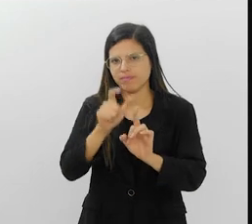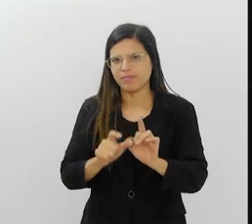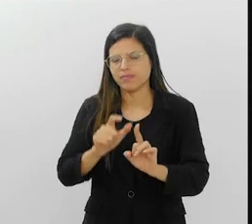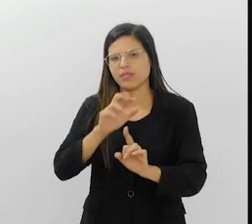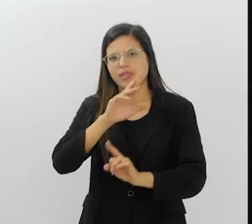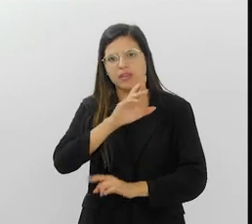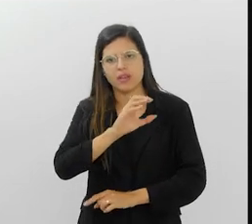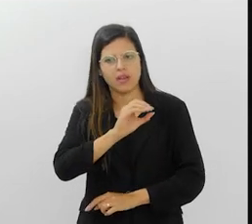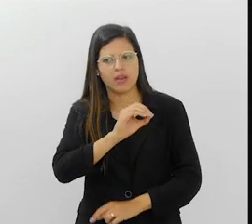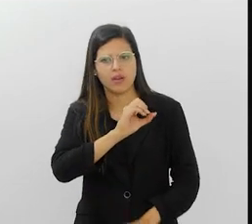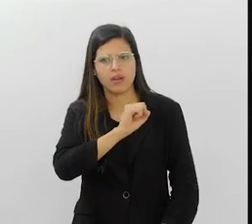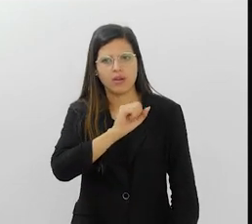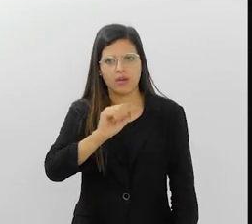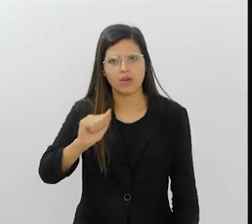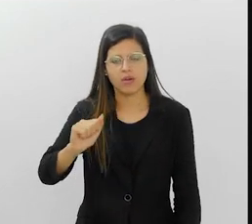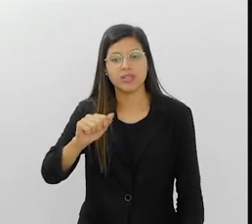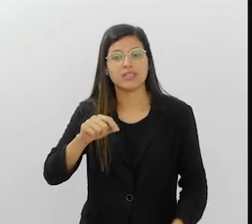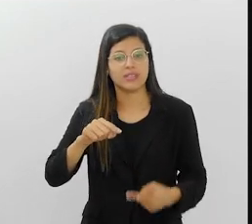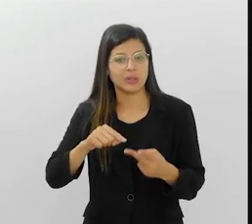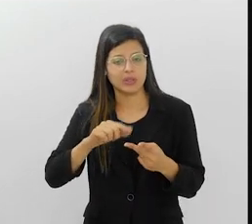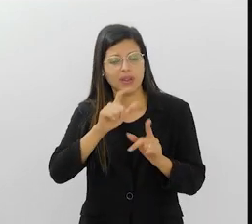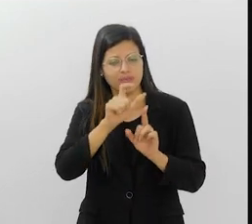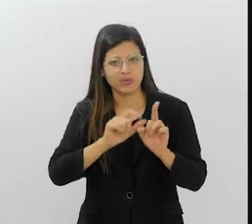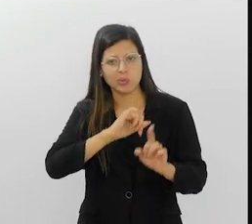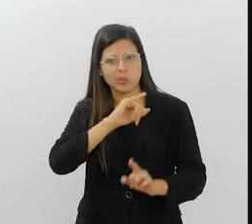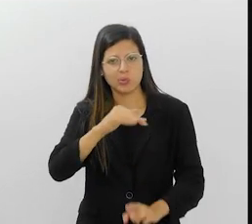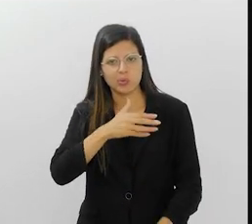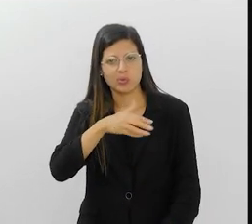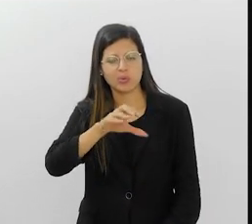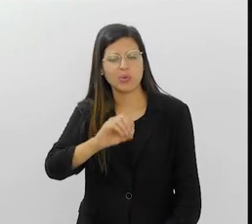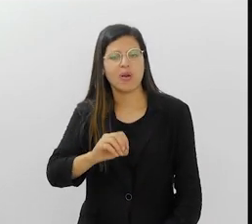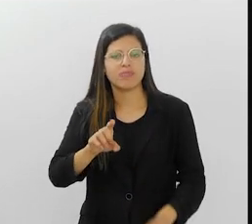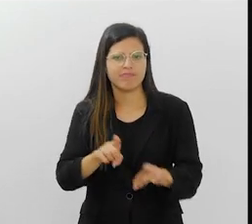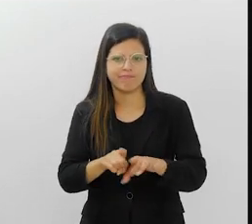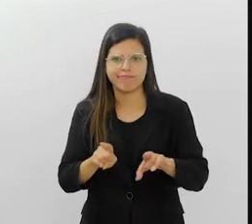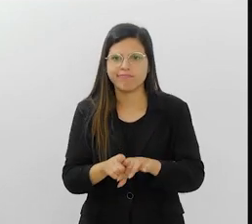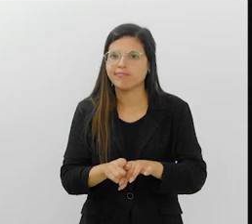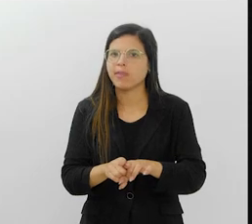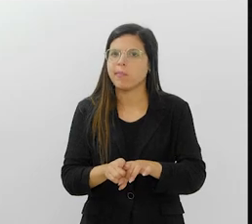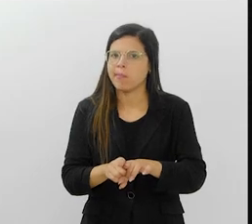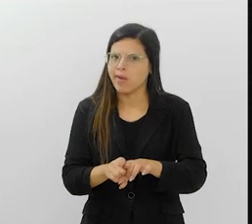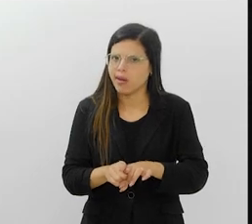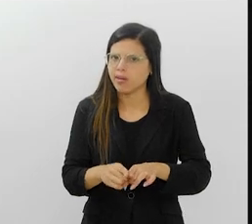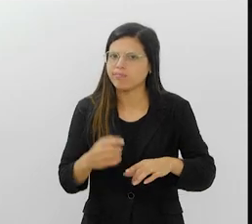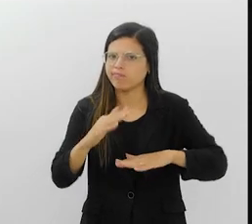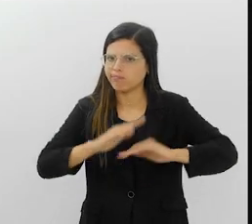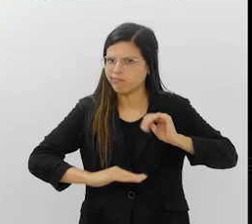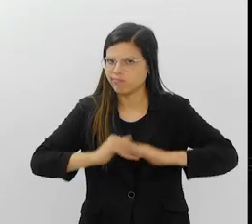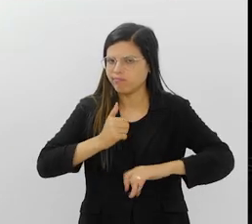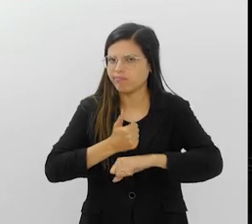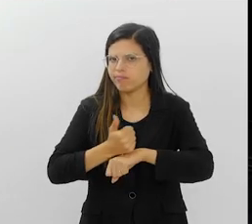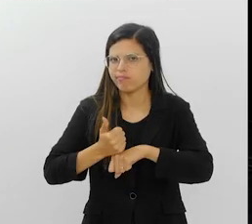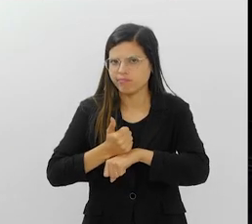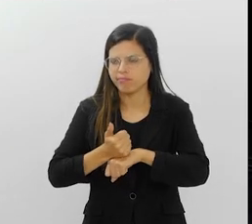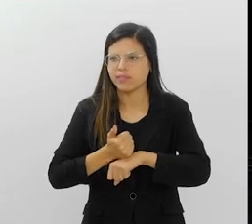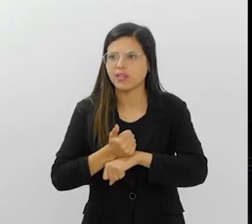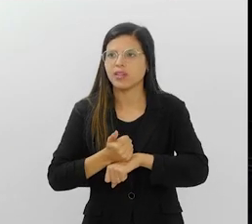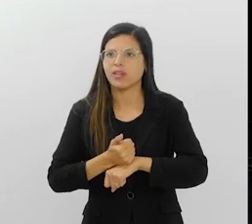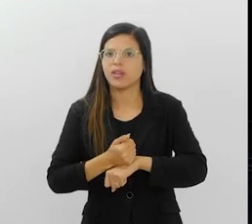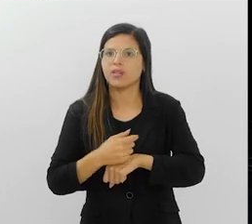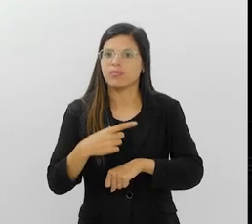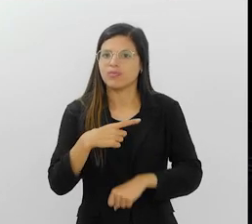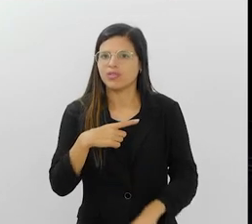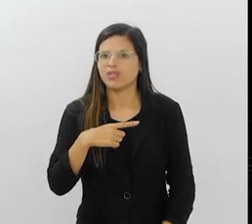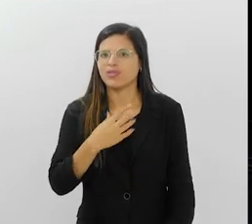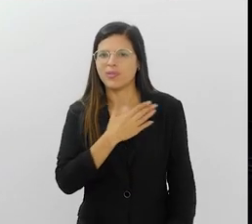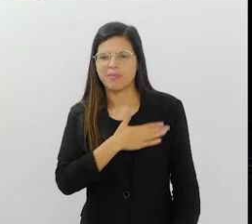Rosa, falou de Fernando Pamplona, o João também é um grande mestre, né, no carnaval. Sim. Eu tive, assim, a honra e o prazer